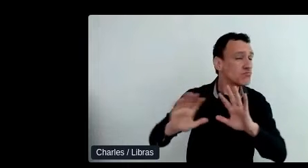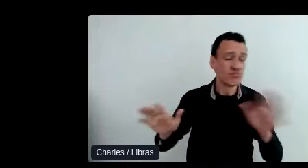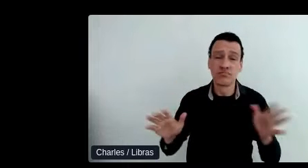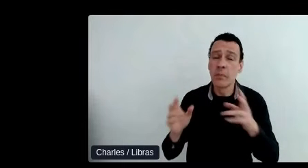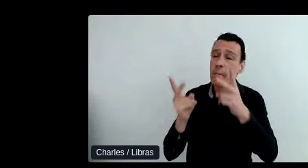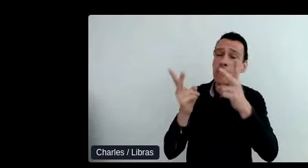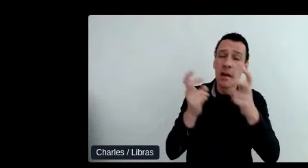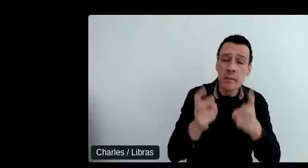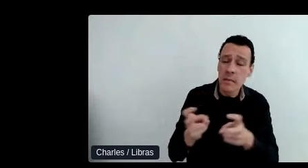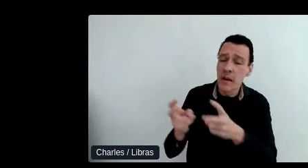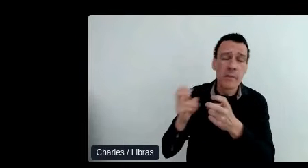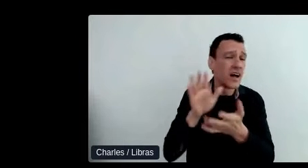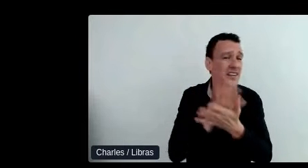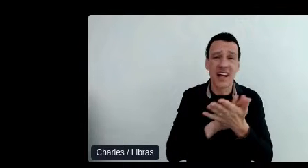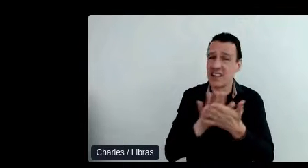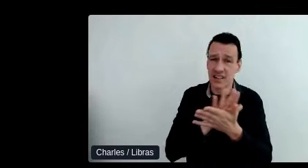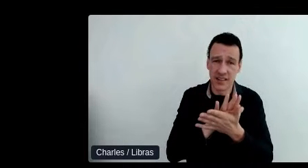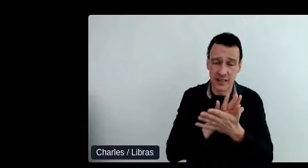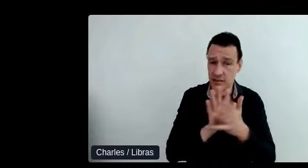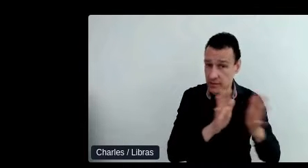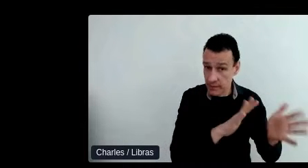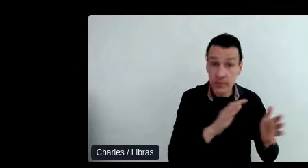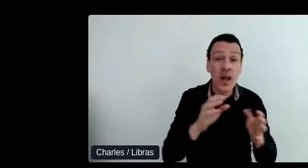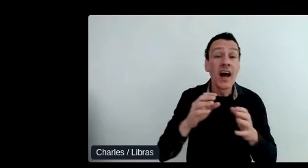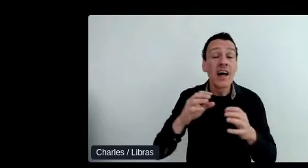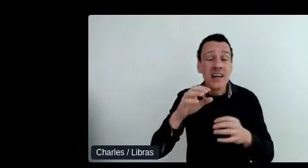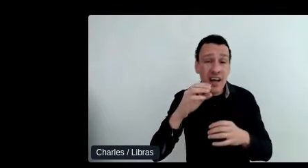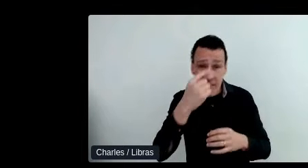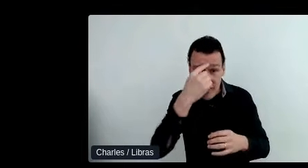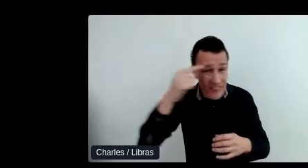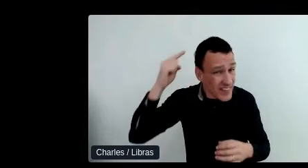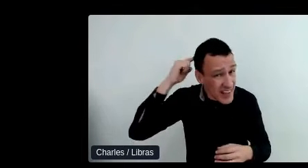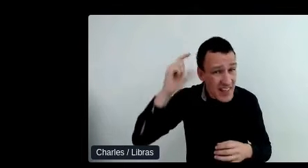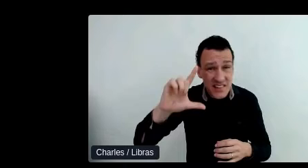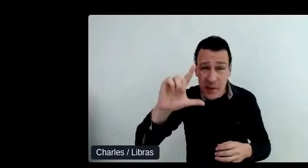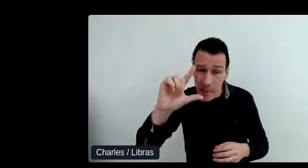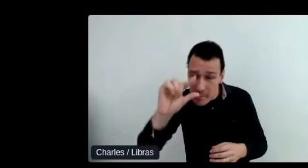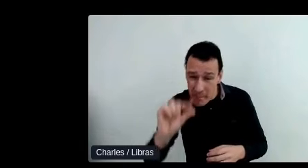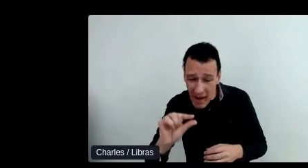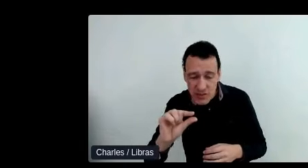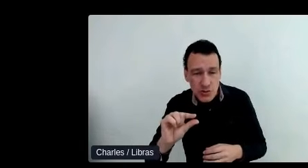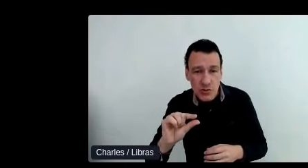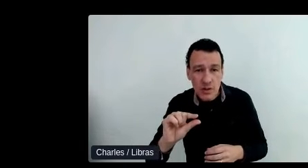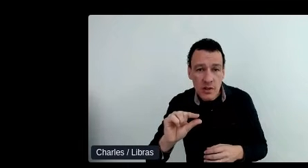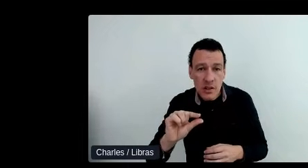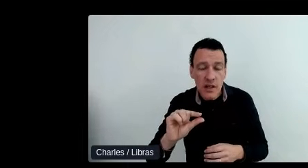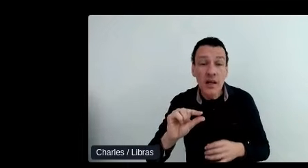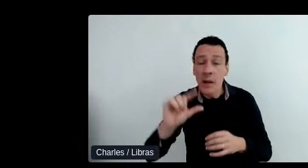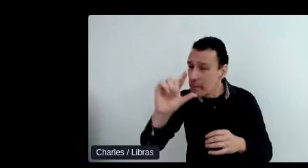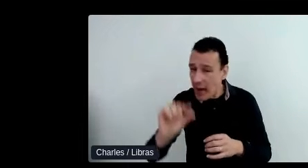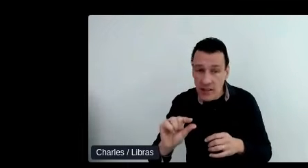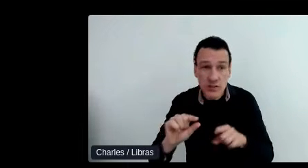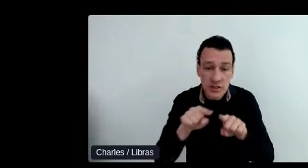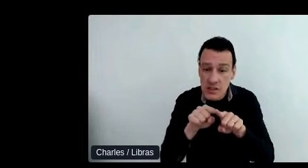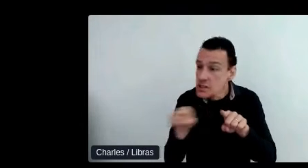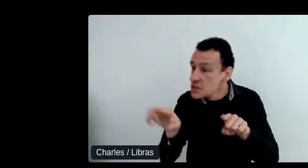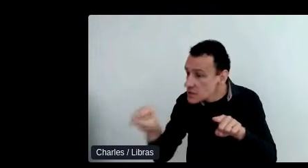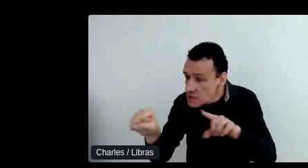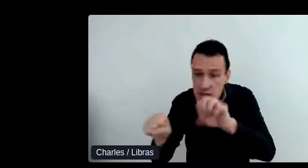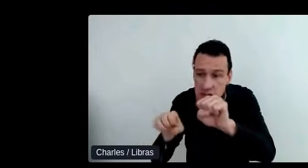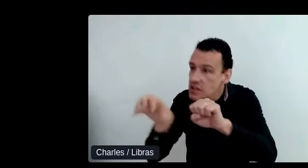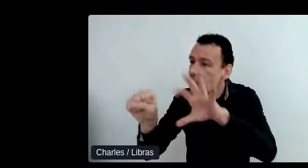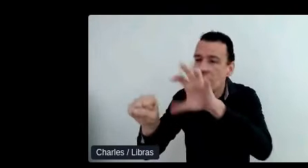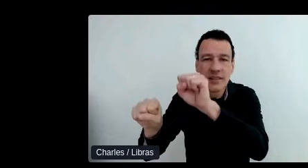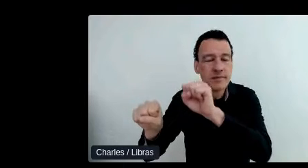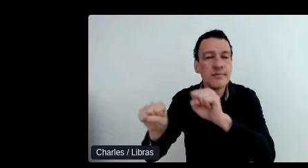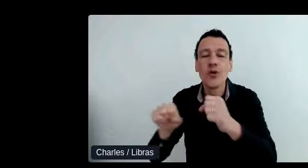Quando o viés é baixo, ele acertou tudo, e nenhum desses dois modelos pode dar certo.